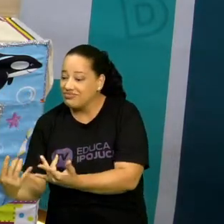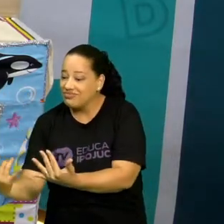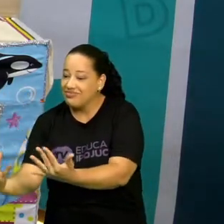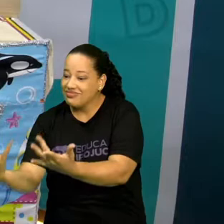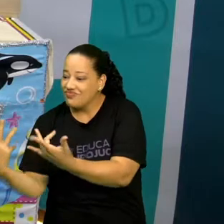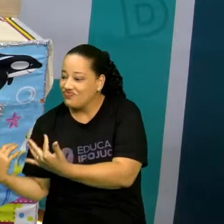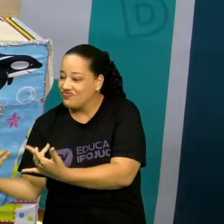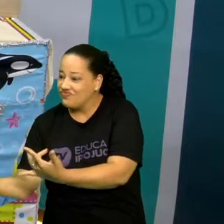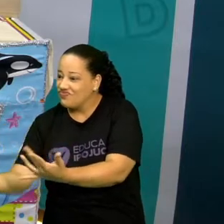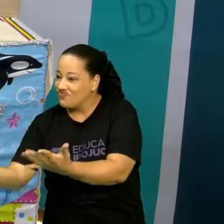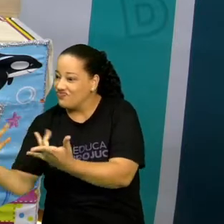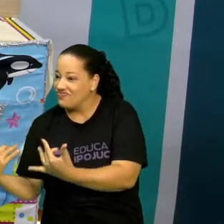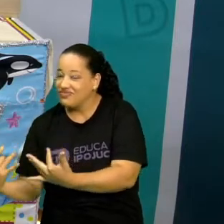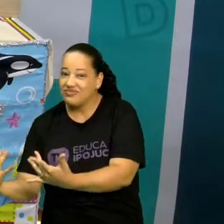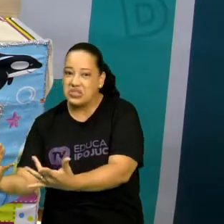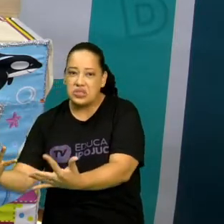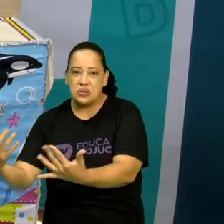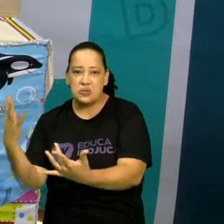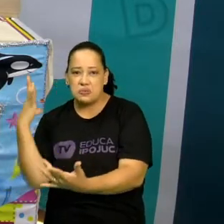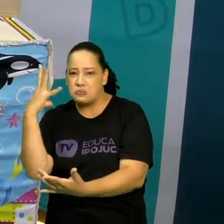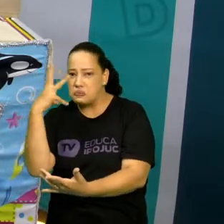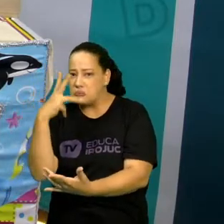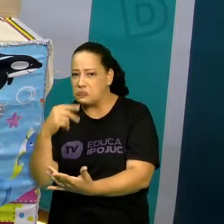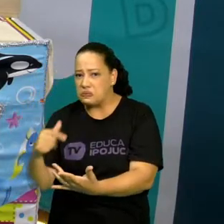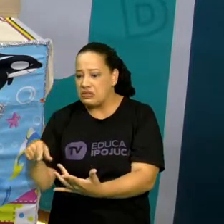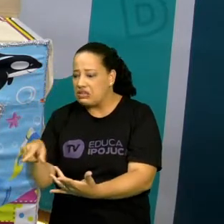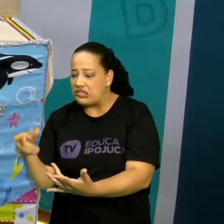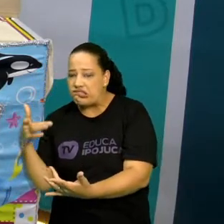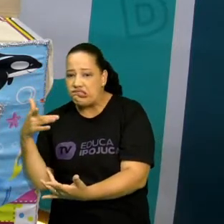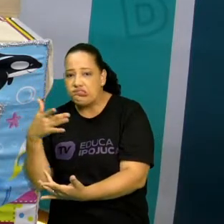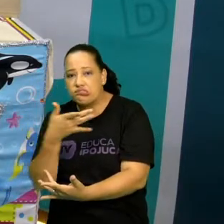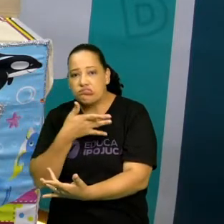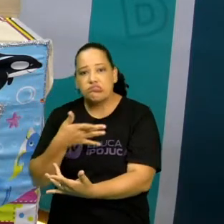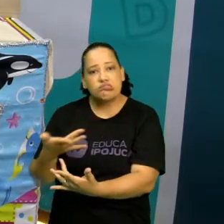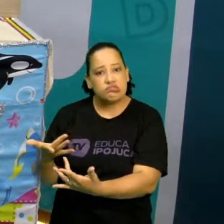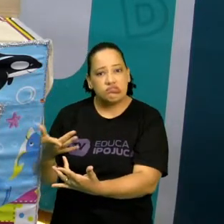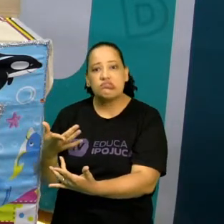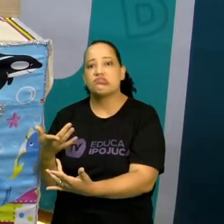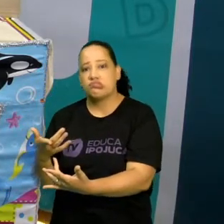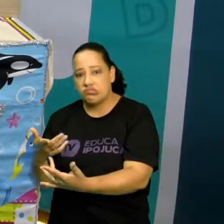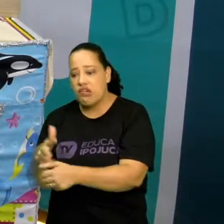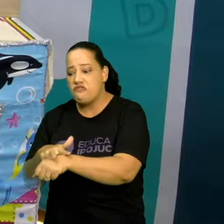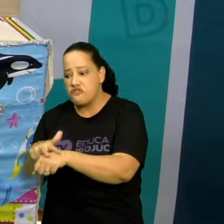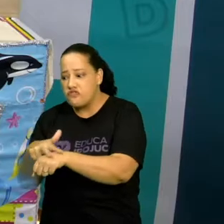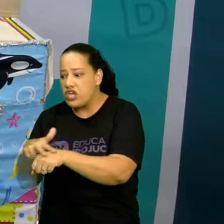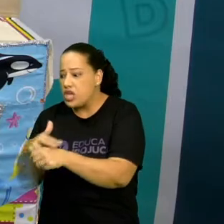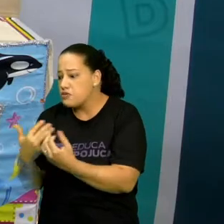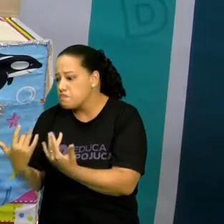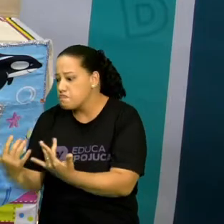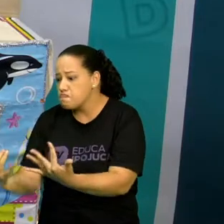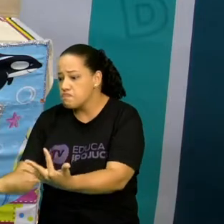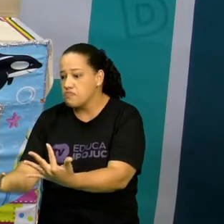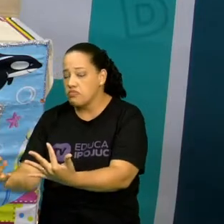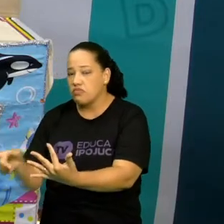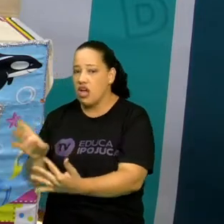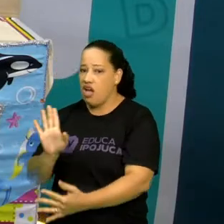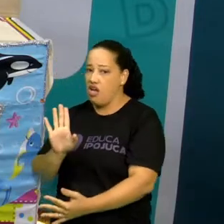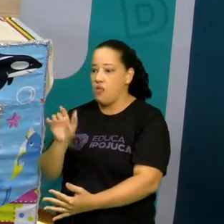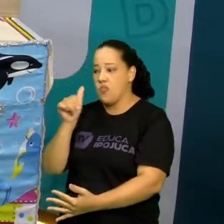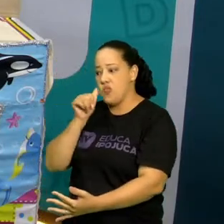era coisa mais linda todos bem verdinho oi e ela namora uma pessoa boa